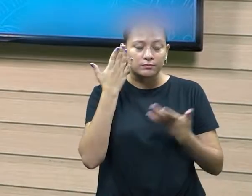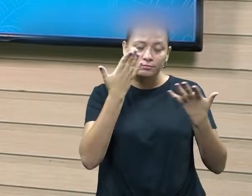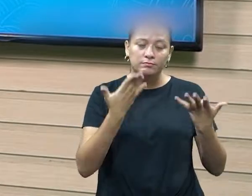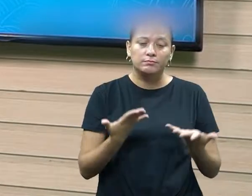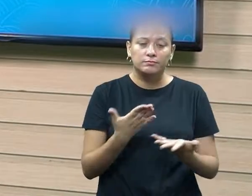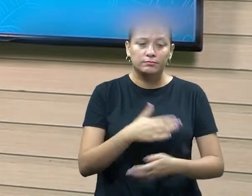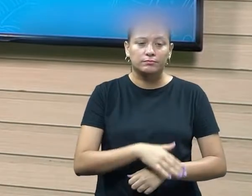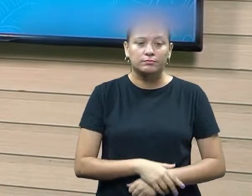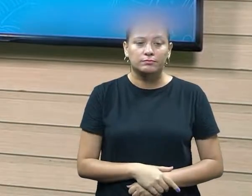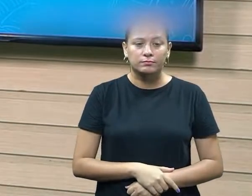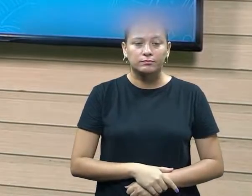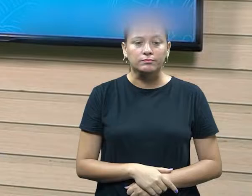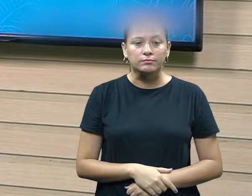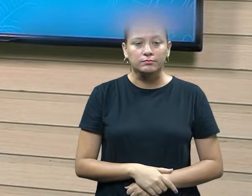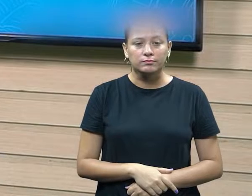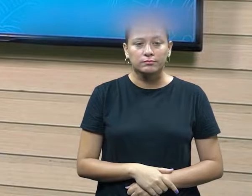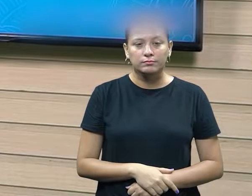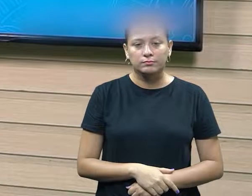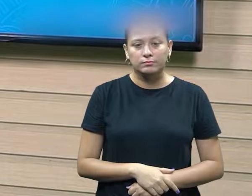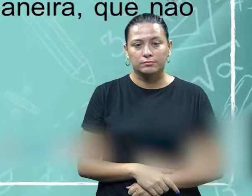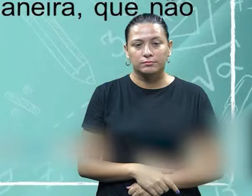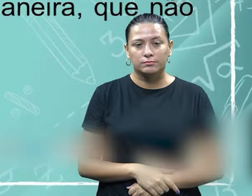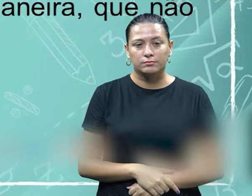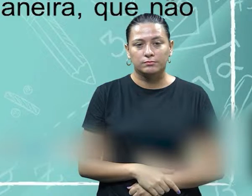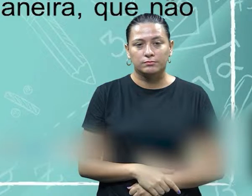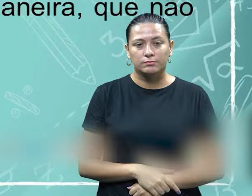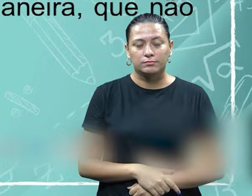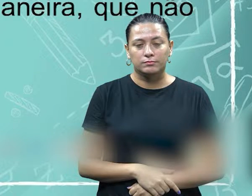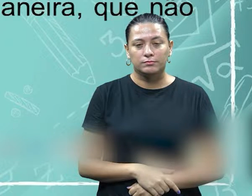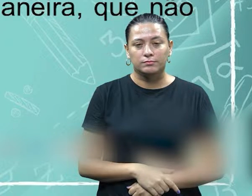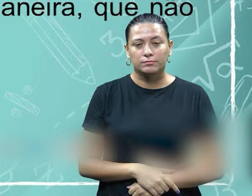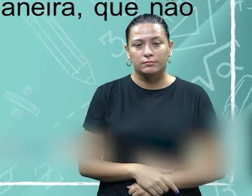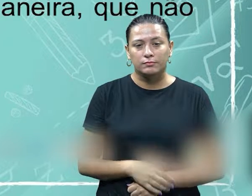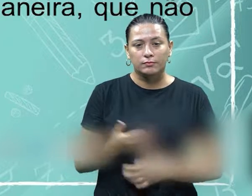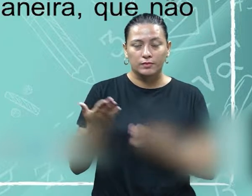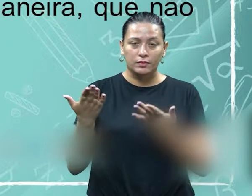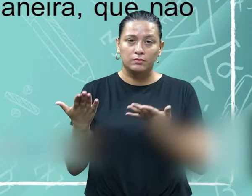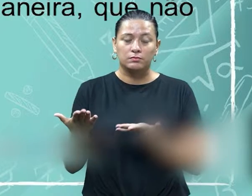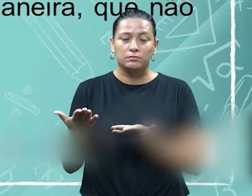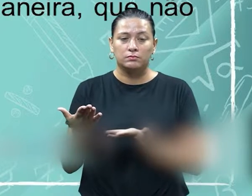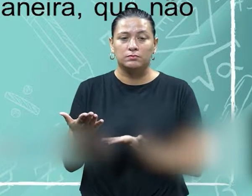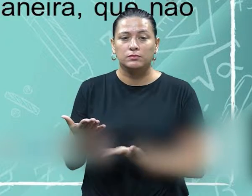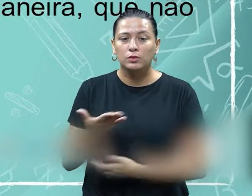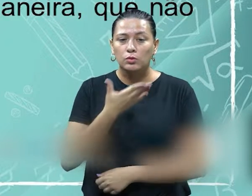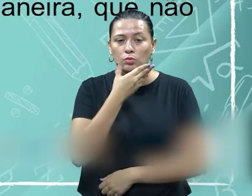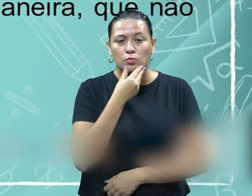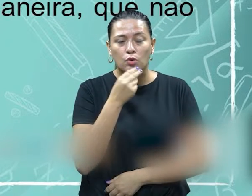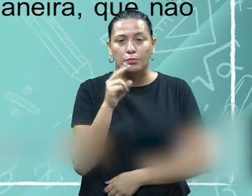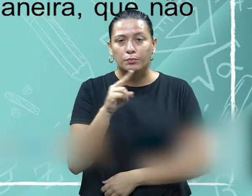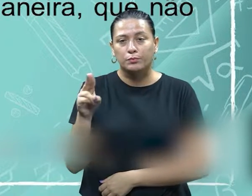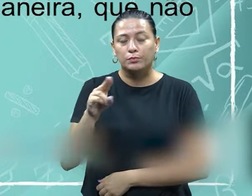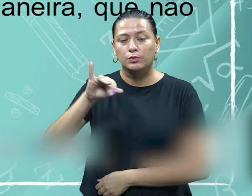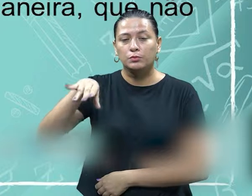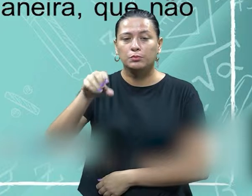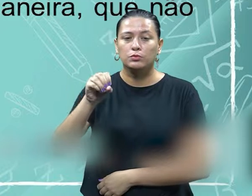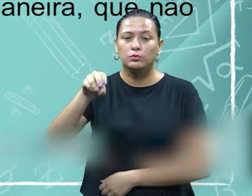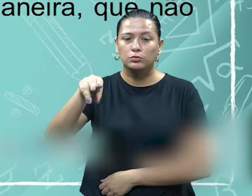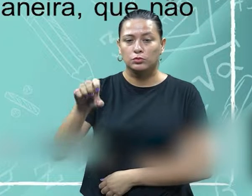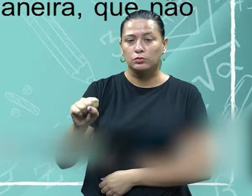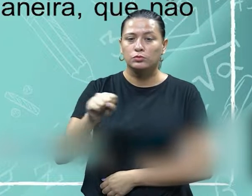para essas situações. Então, veja só, o autor Jones, ele fala